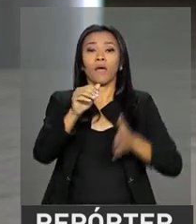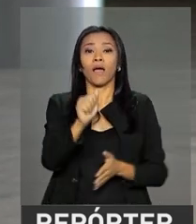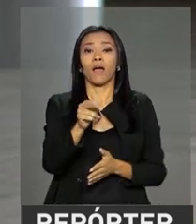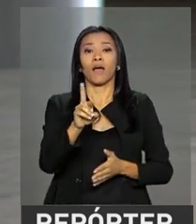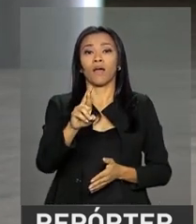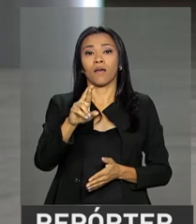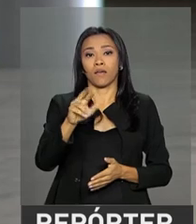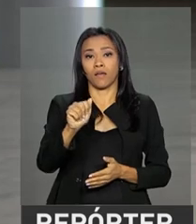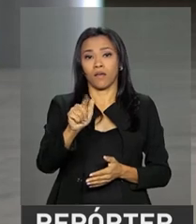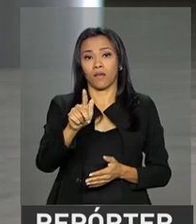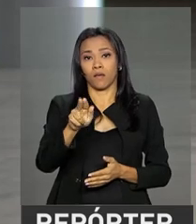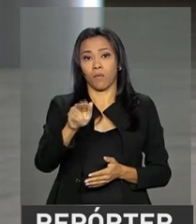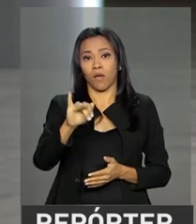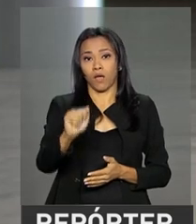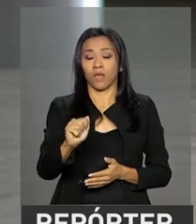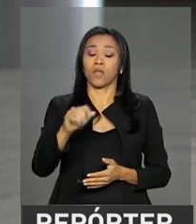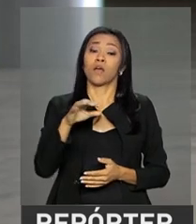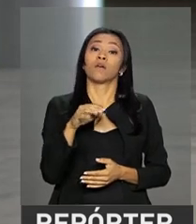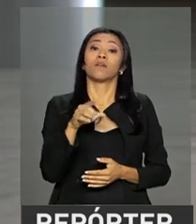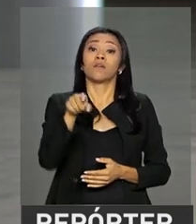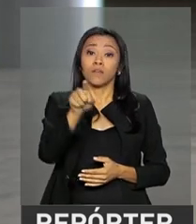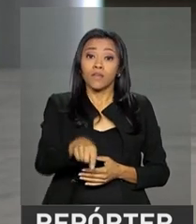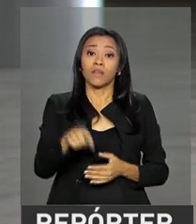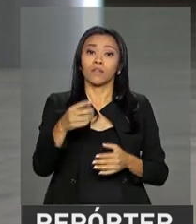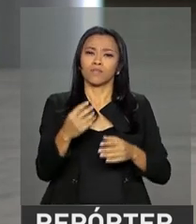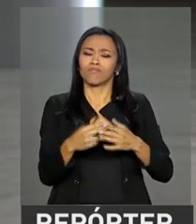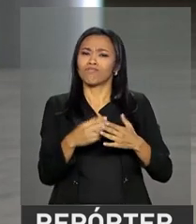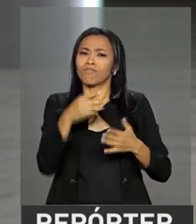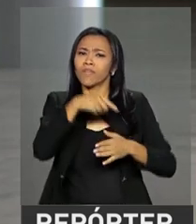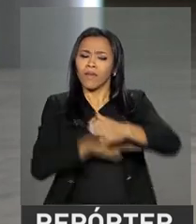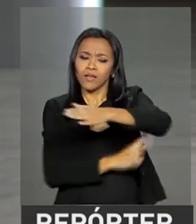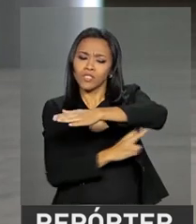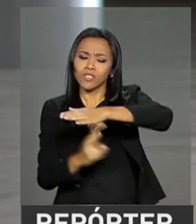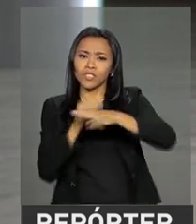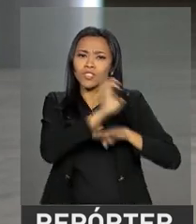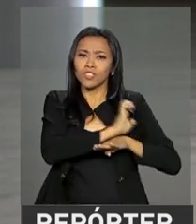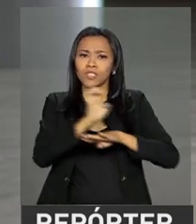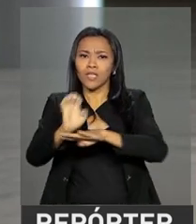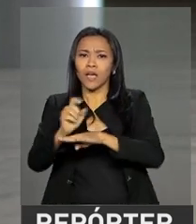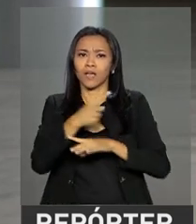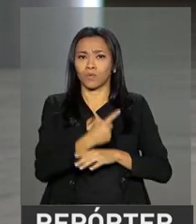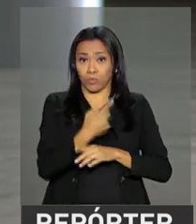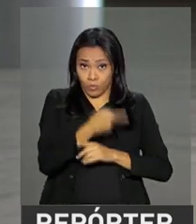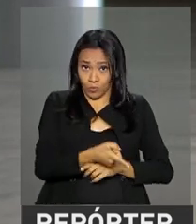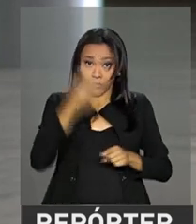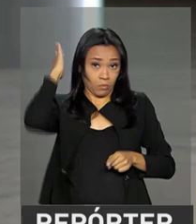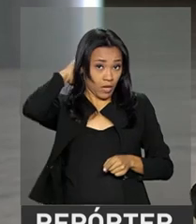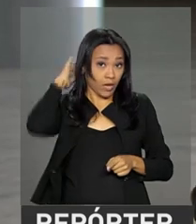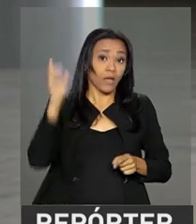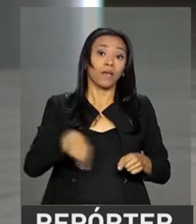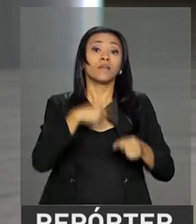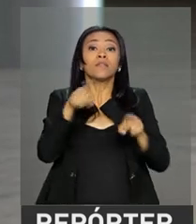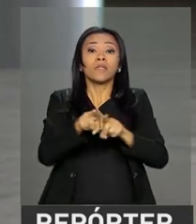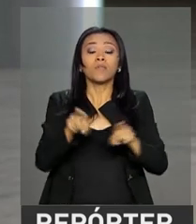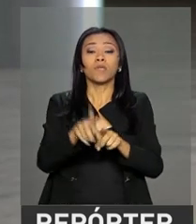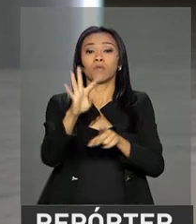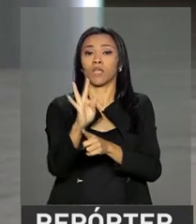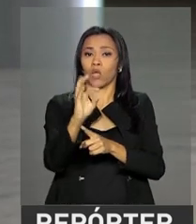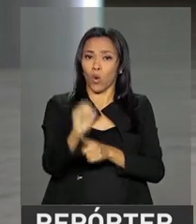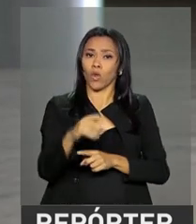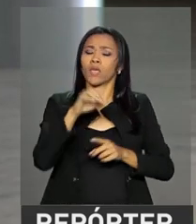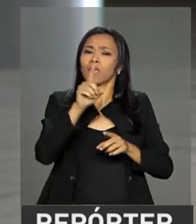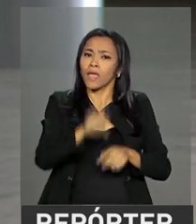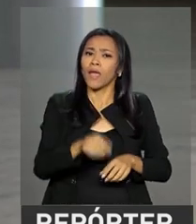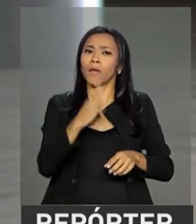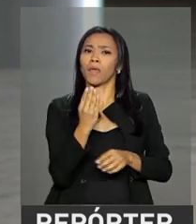153 que vai ligar os estados do pará e do tocantins através dessa ponte em cima do rio paraguai na br 153